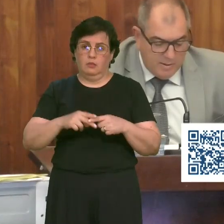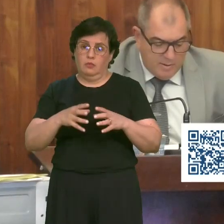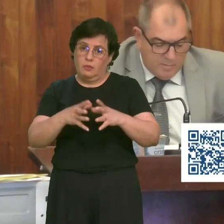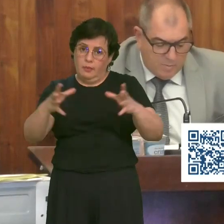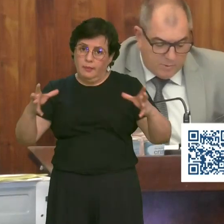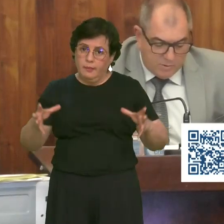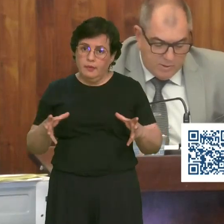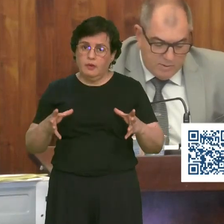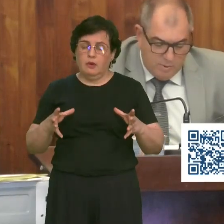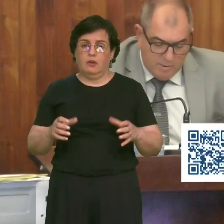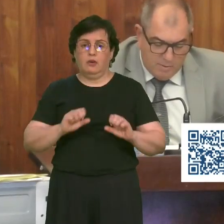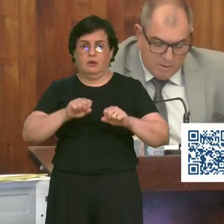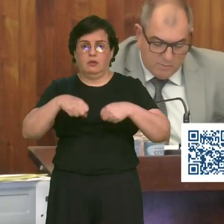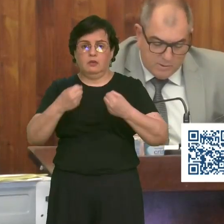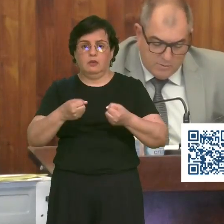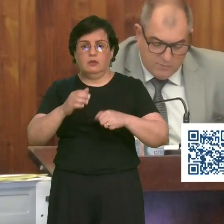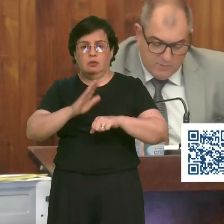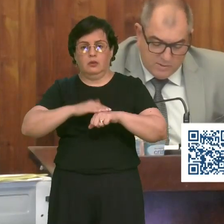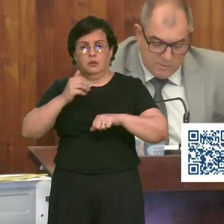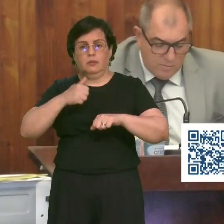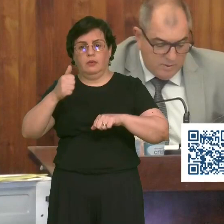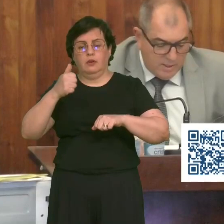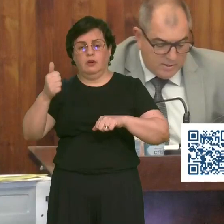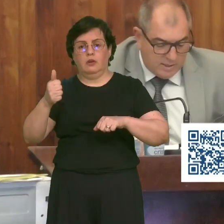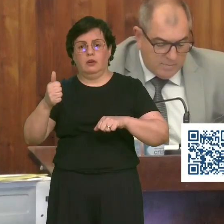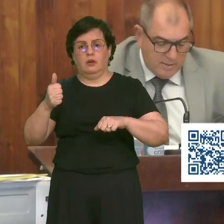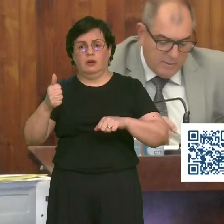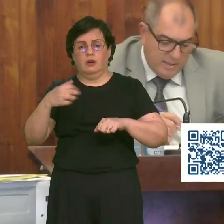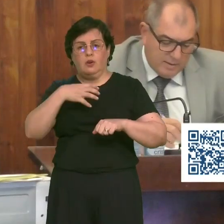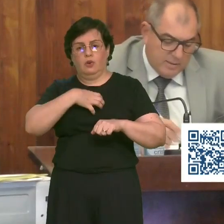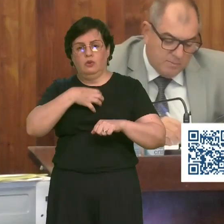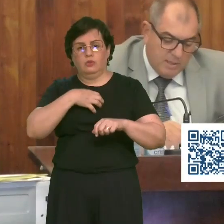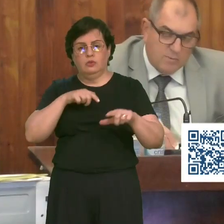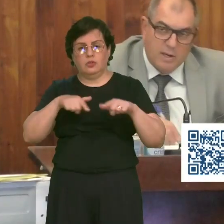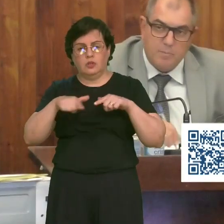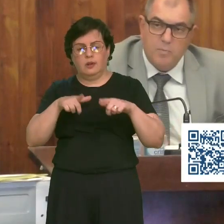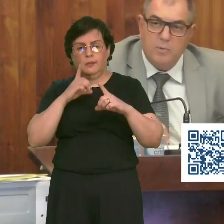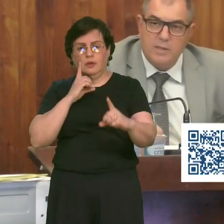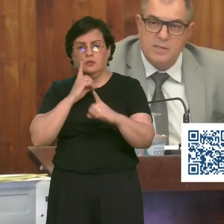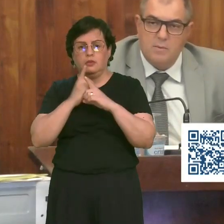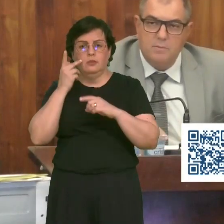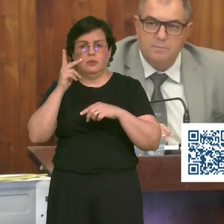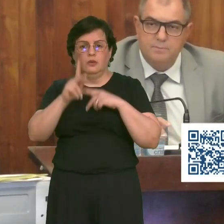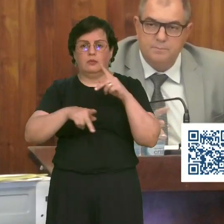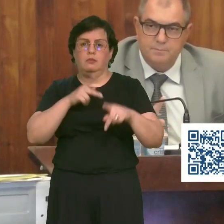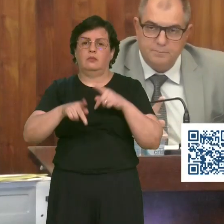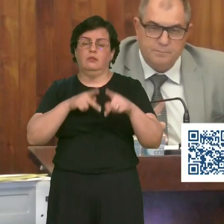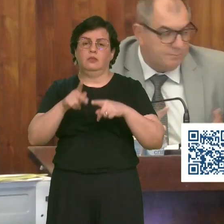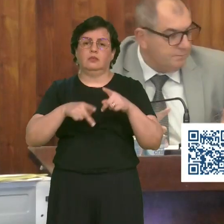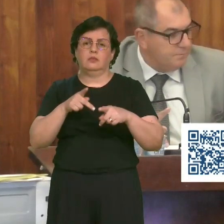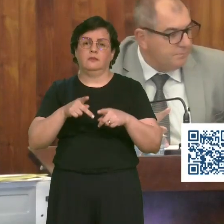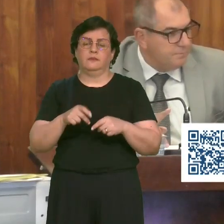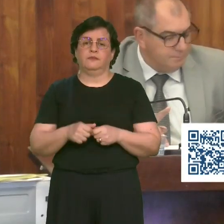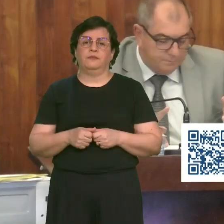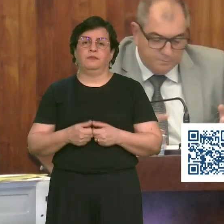Ampla proporcionando uma melhor condições físicas do ambiente de trabalho e atendimento à população